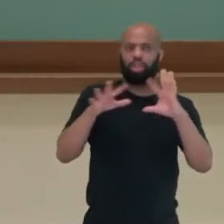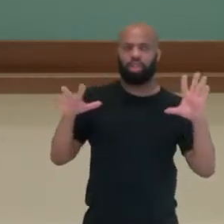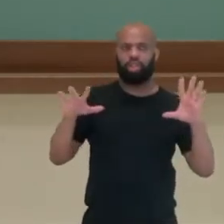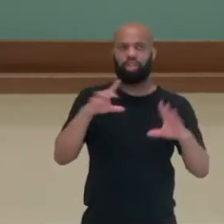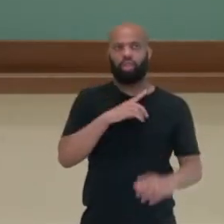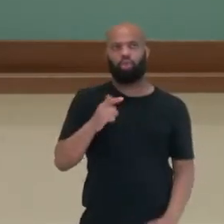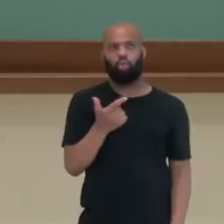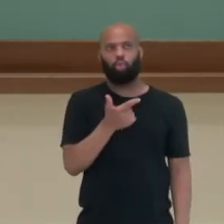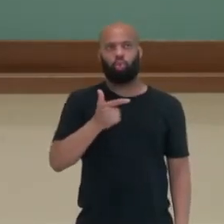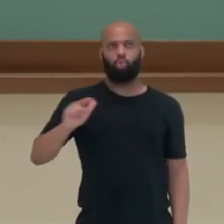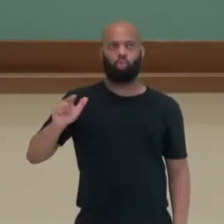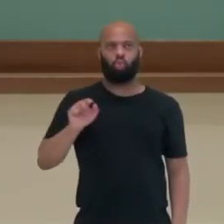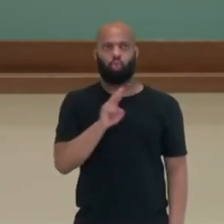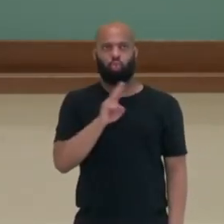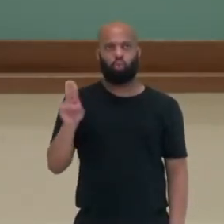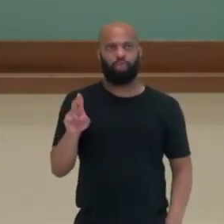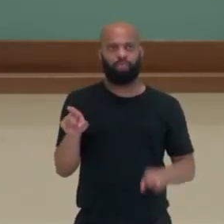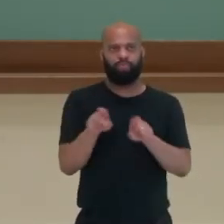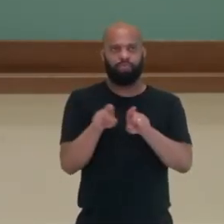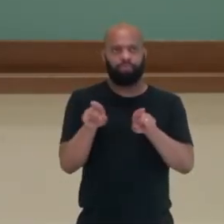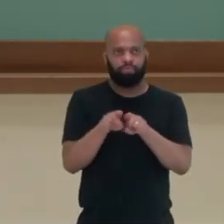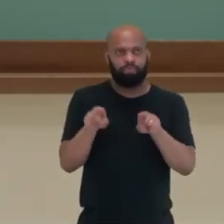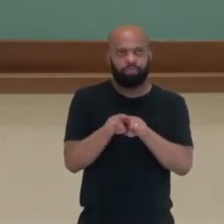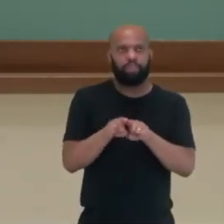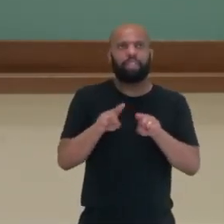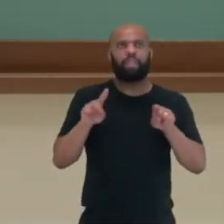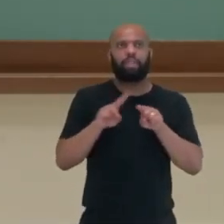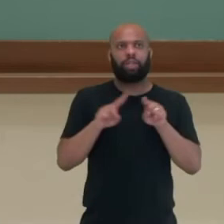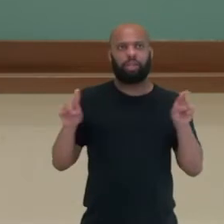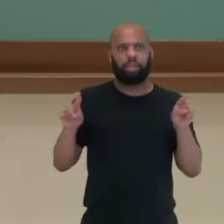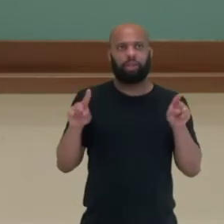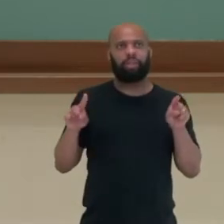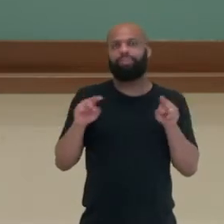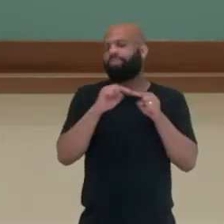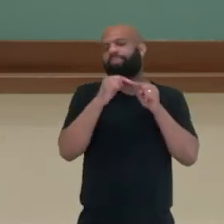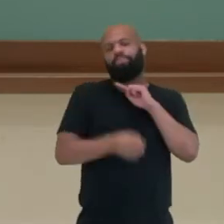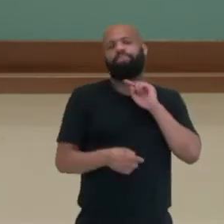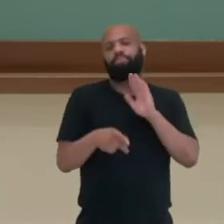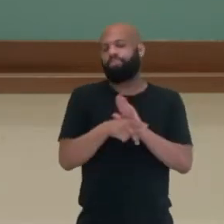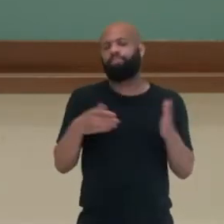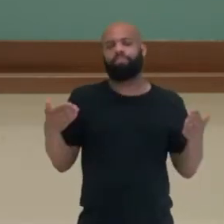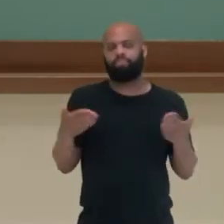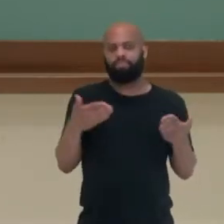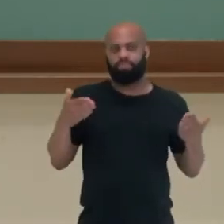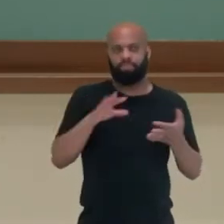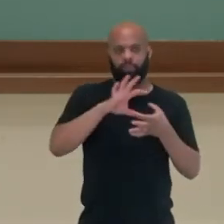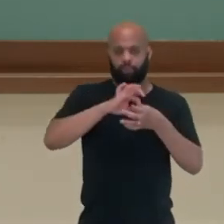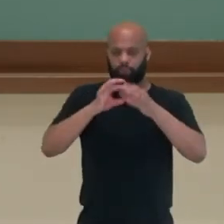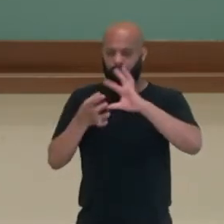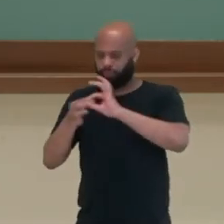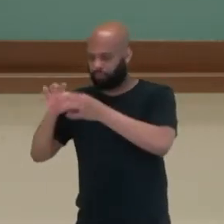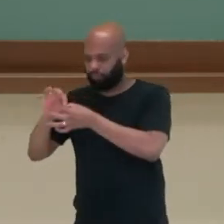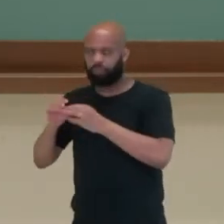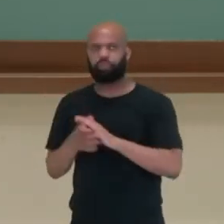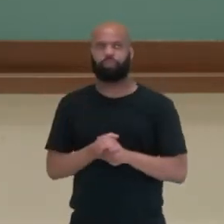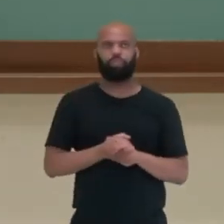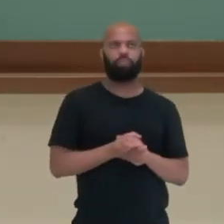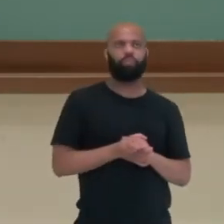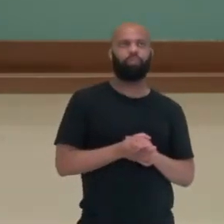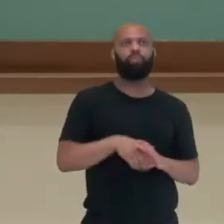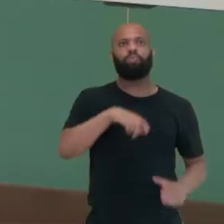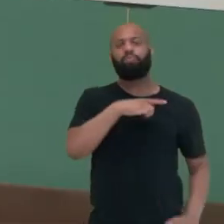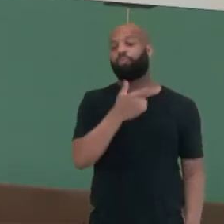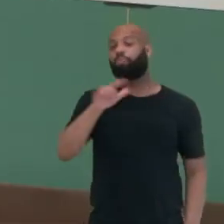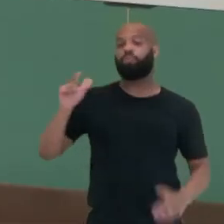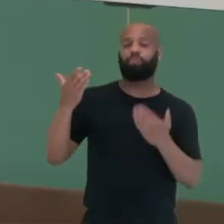submission. Só que ela é outra modalidade que não é atrelada à luta olímpica. Mais